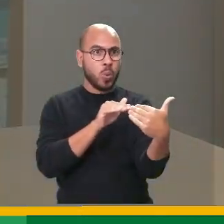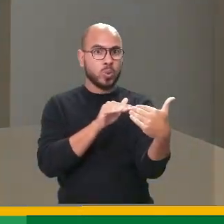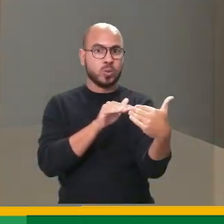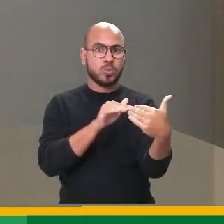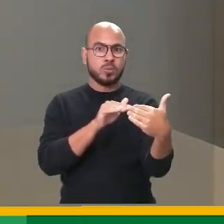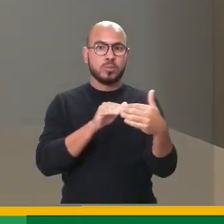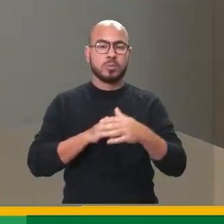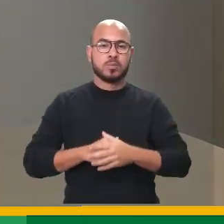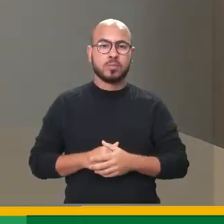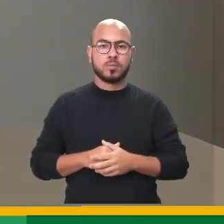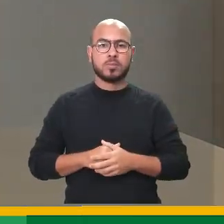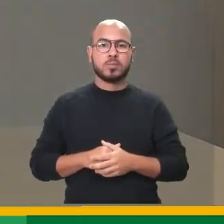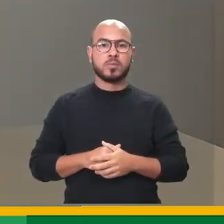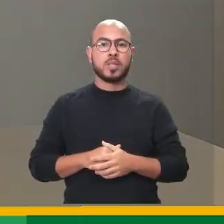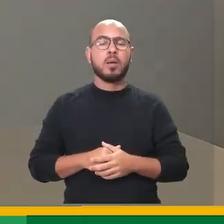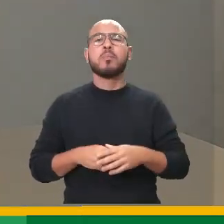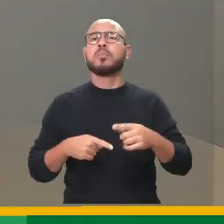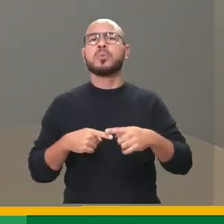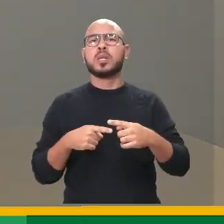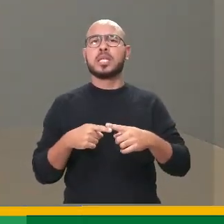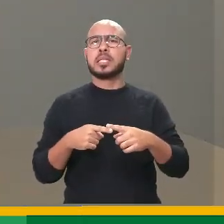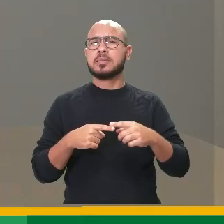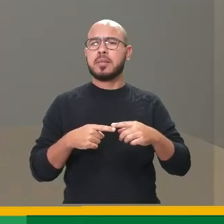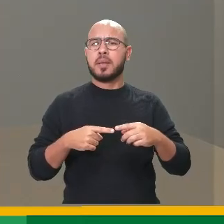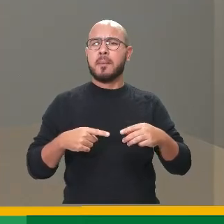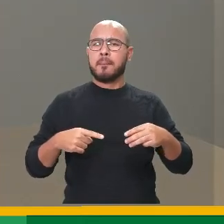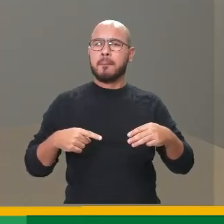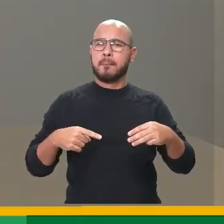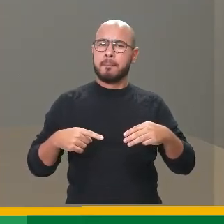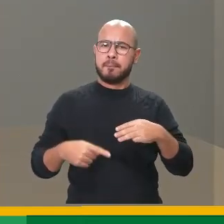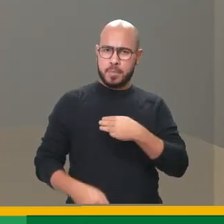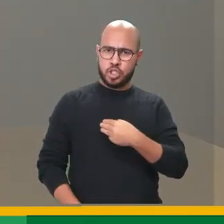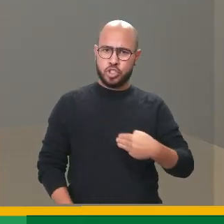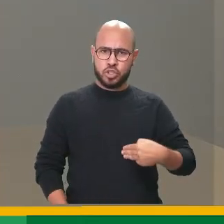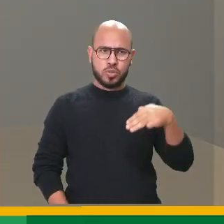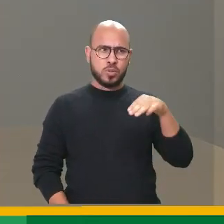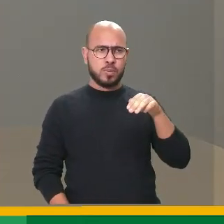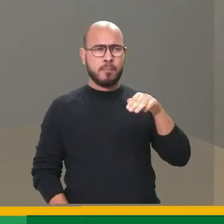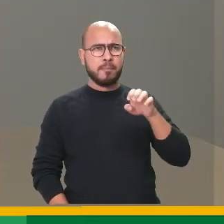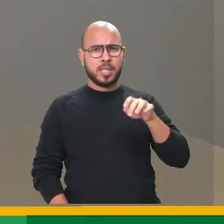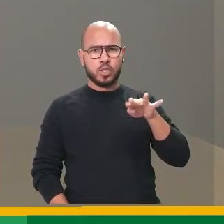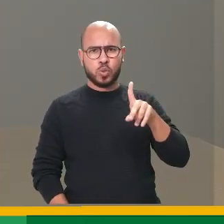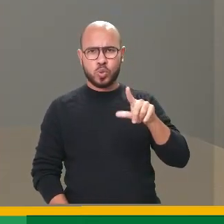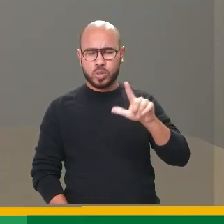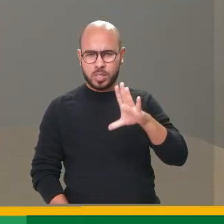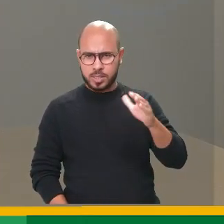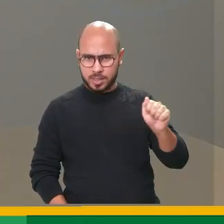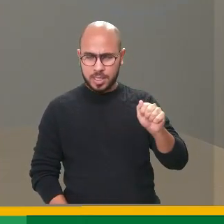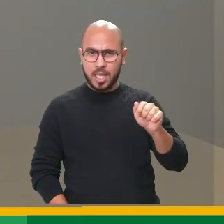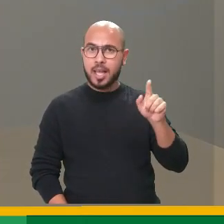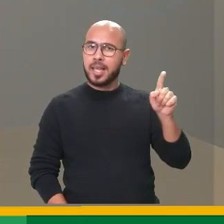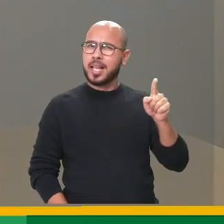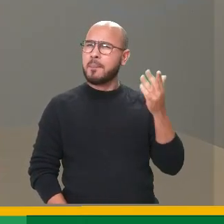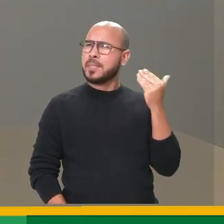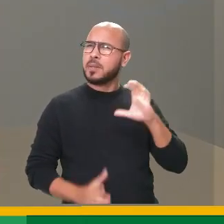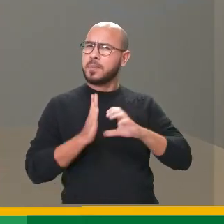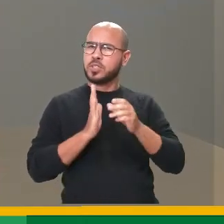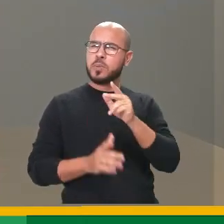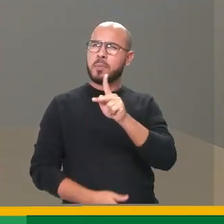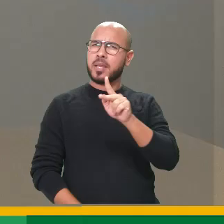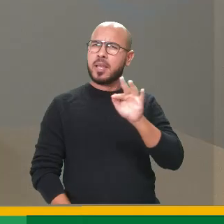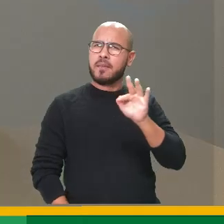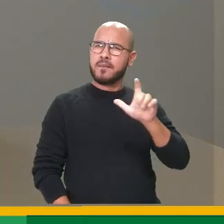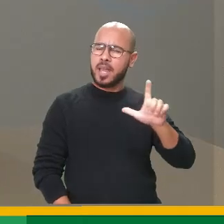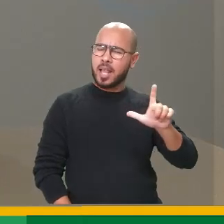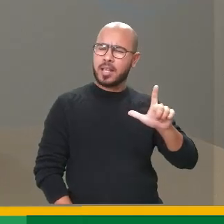de educa o Mendonça Filho o Mendonça Filho é de origem do PFL até Pernambucano então nós sabemos que tem um projeto que